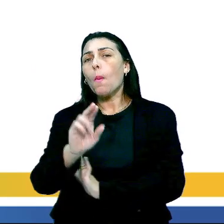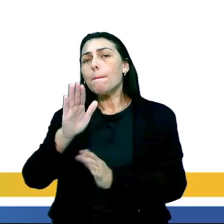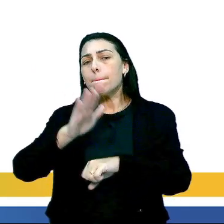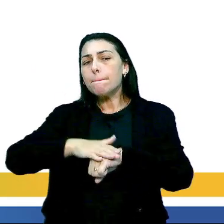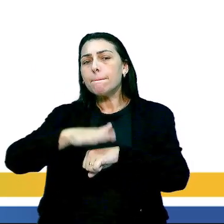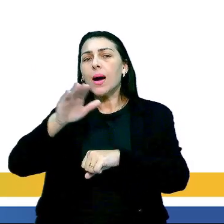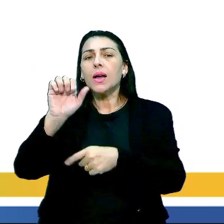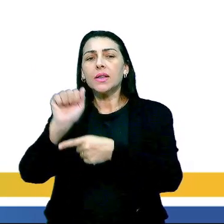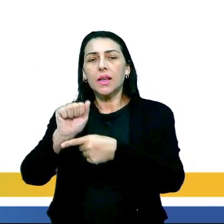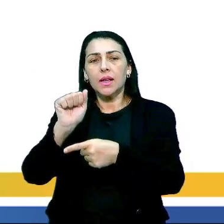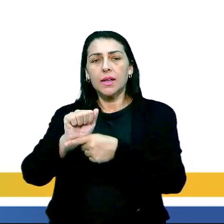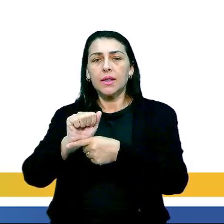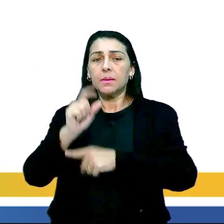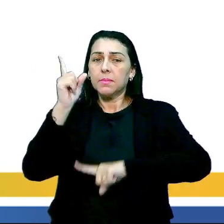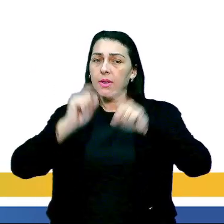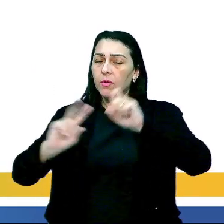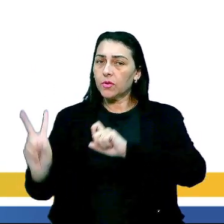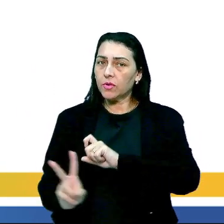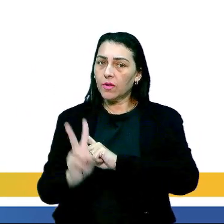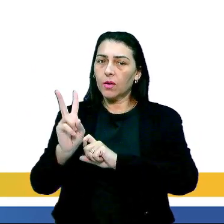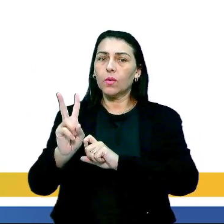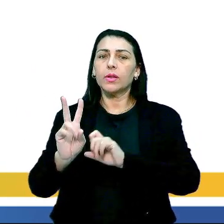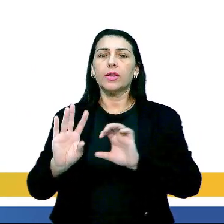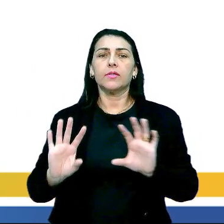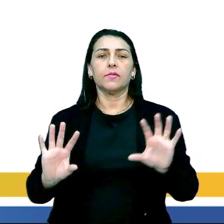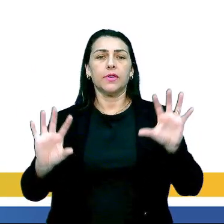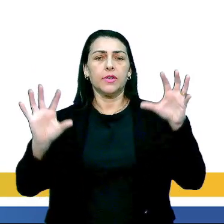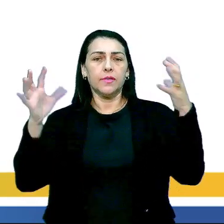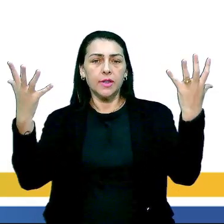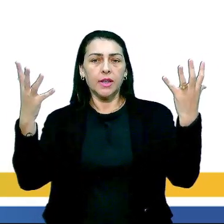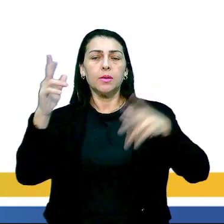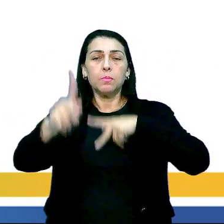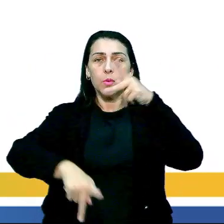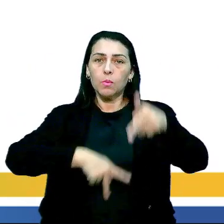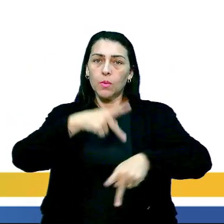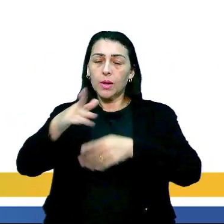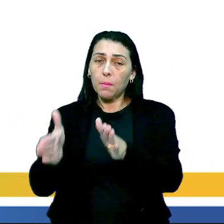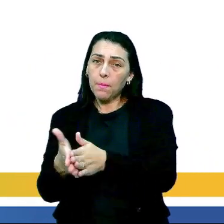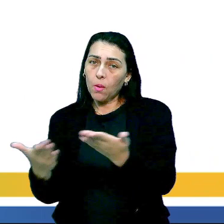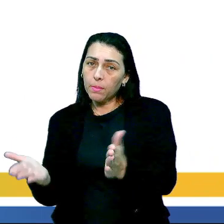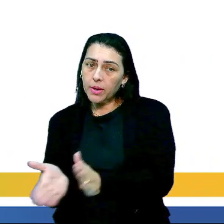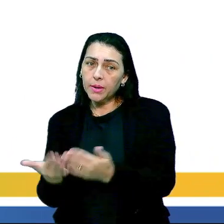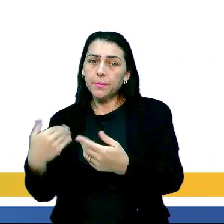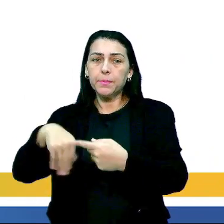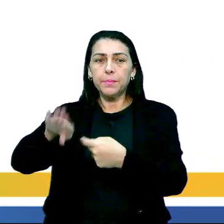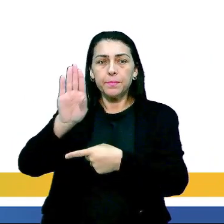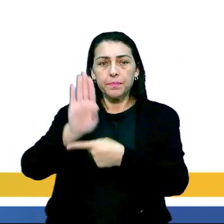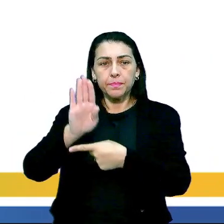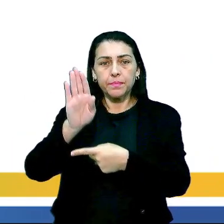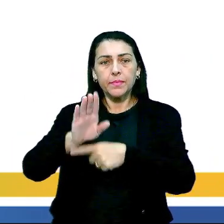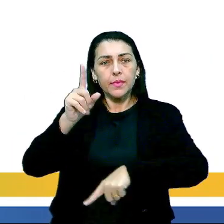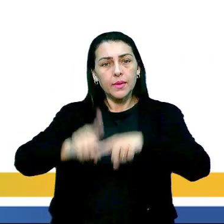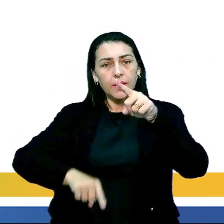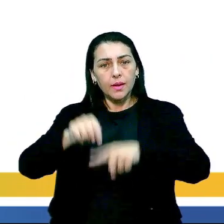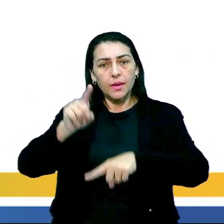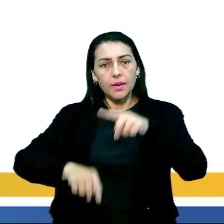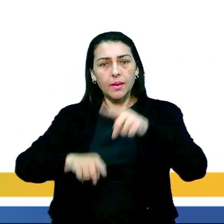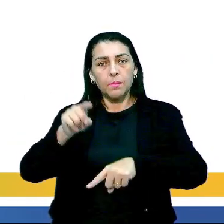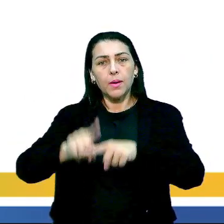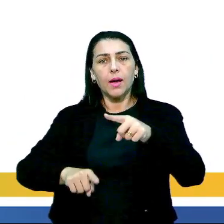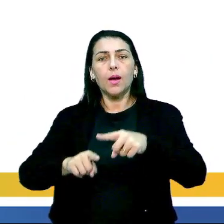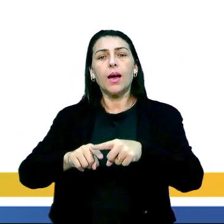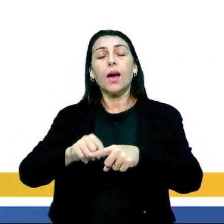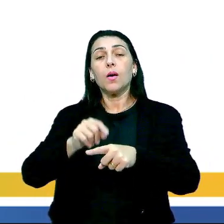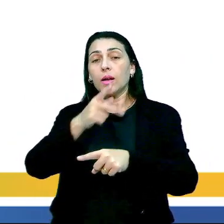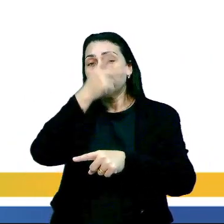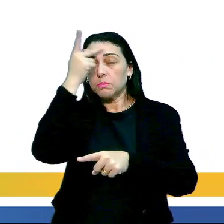uma. Letra A. Expressão do valor das festividades da população pobre. B. Ferramenta